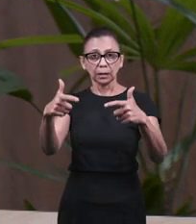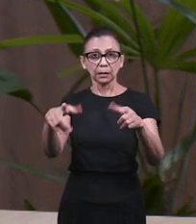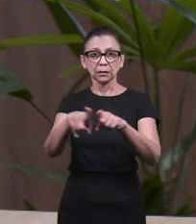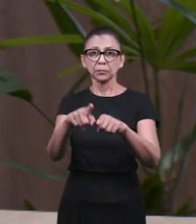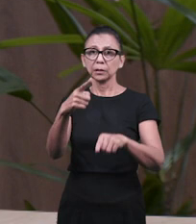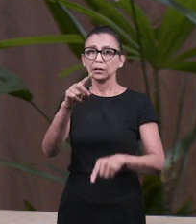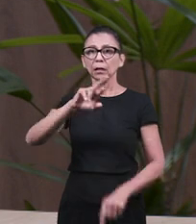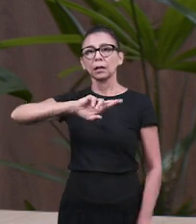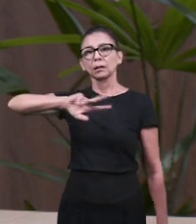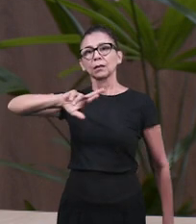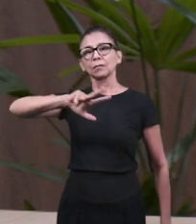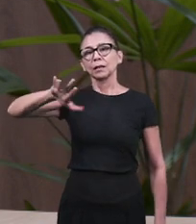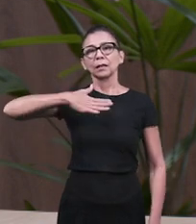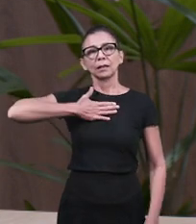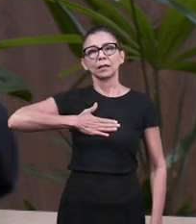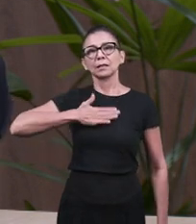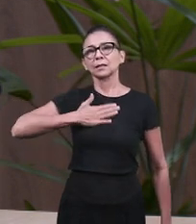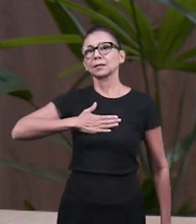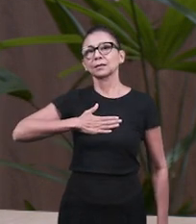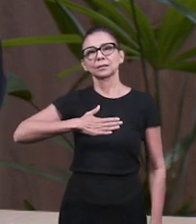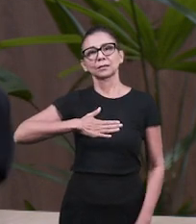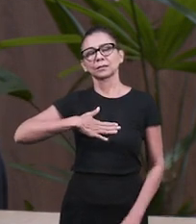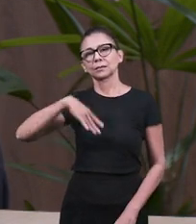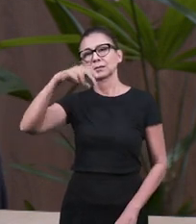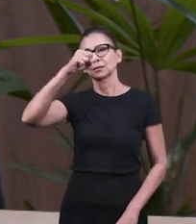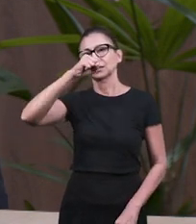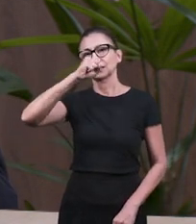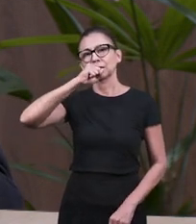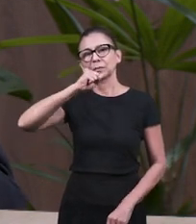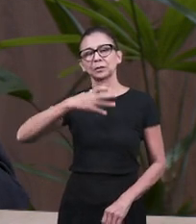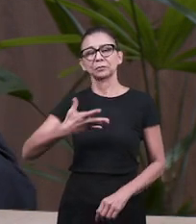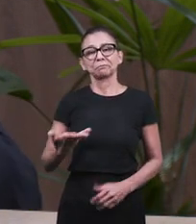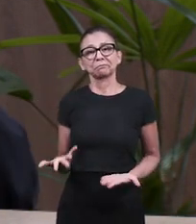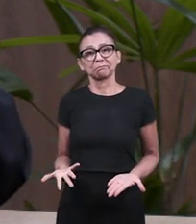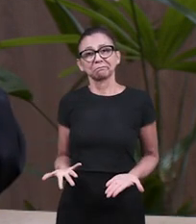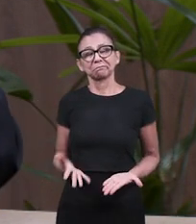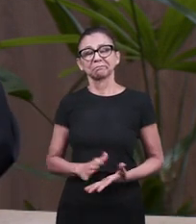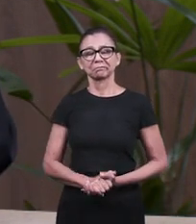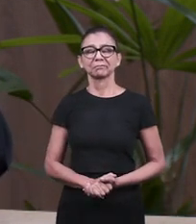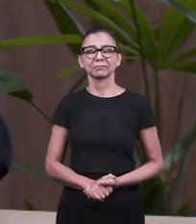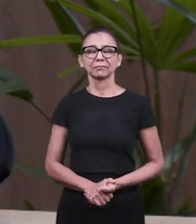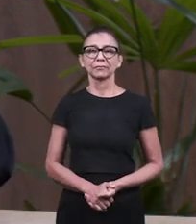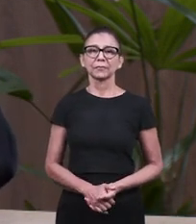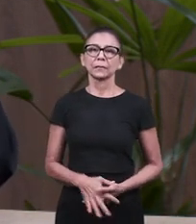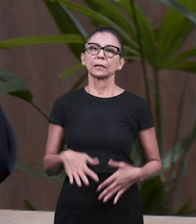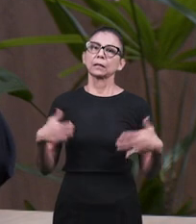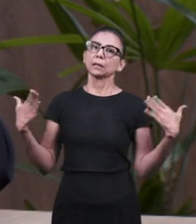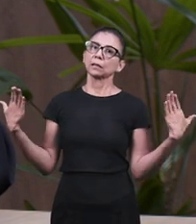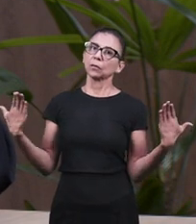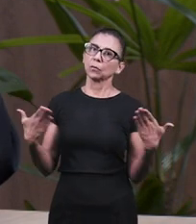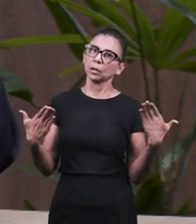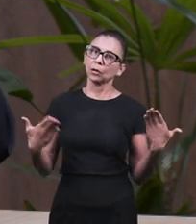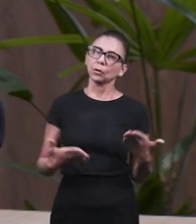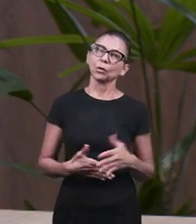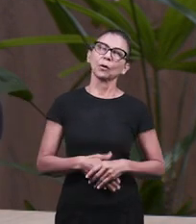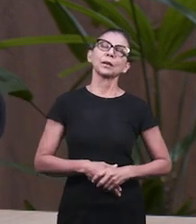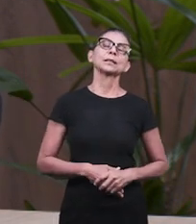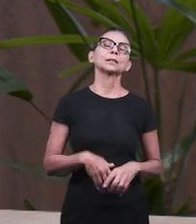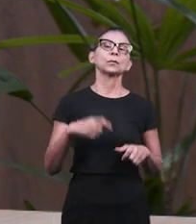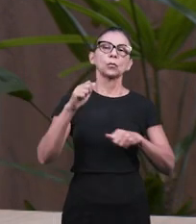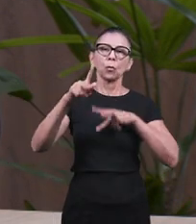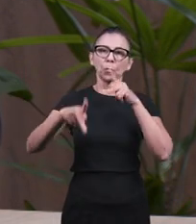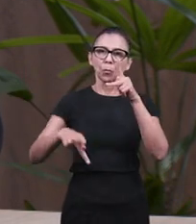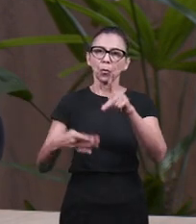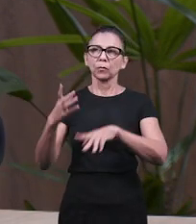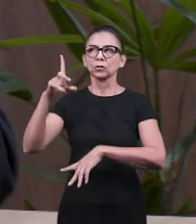Era mais ainda do que aquilo, hein? Era mais do que aquilo ainda, né? Portanto, resta ainda um repouso